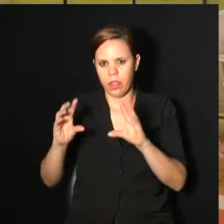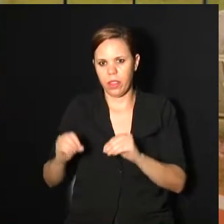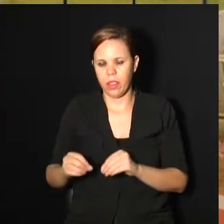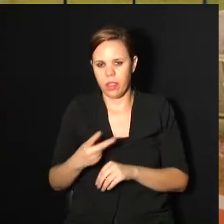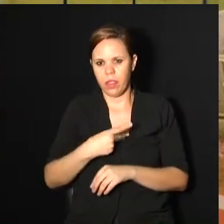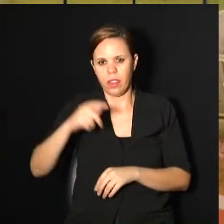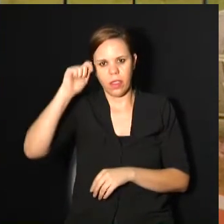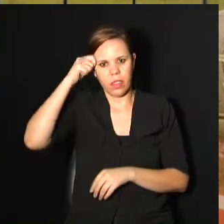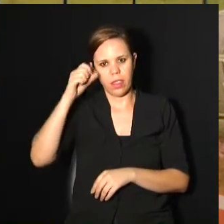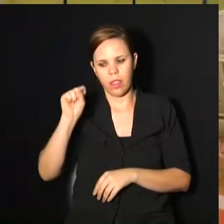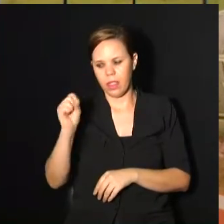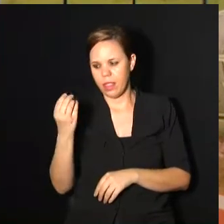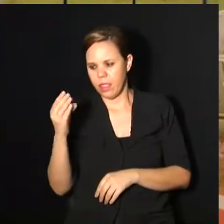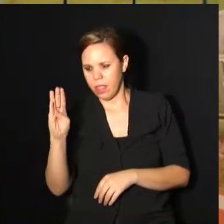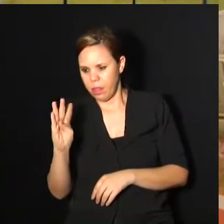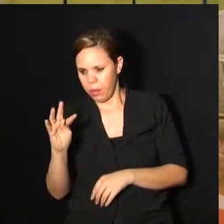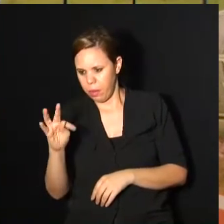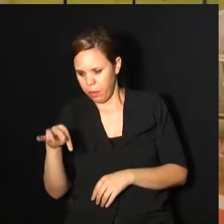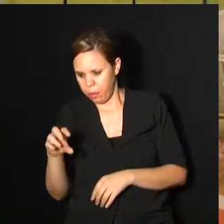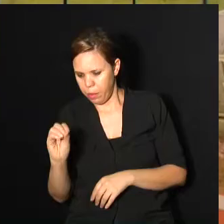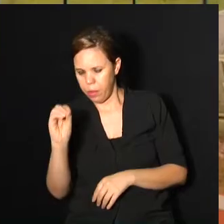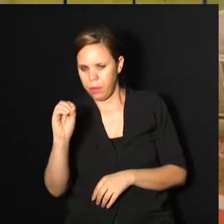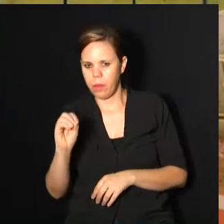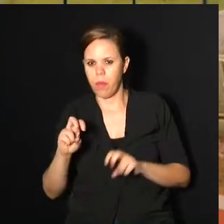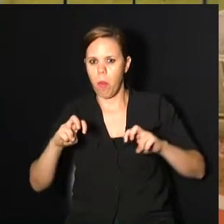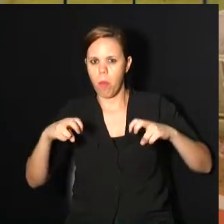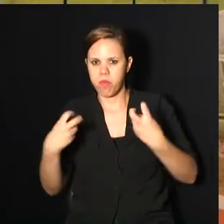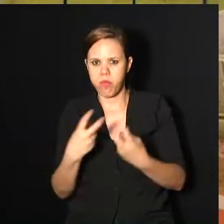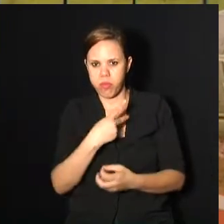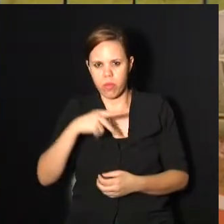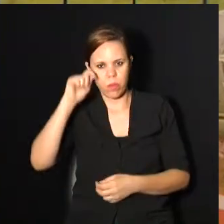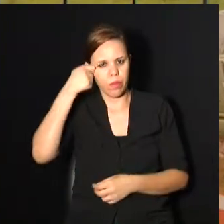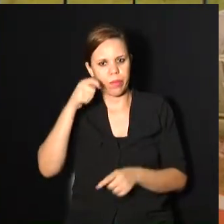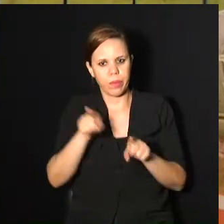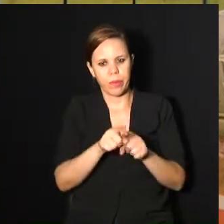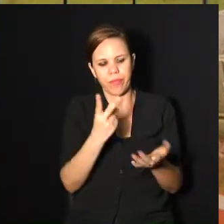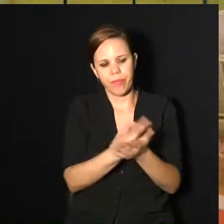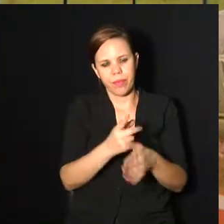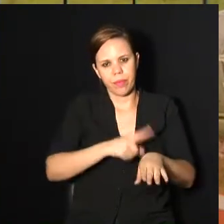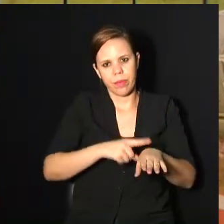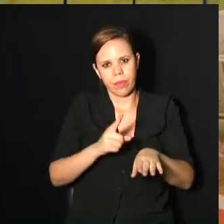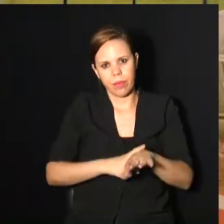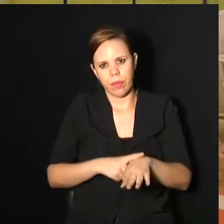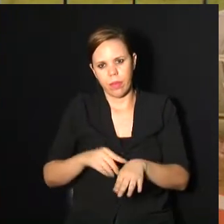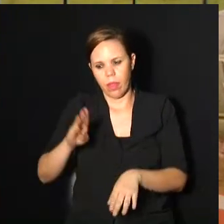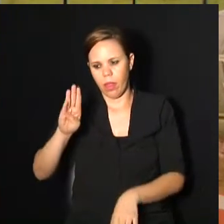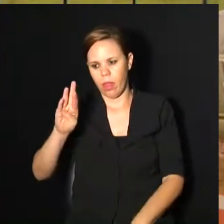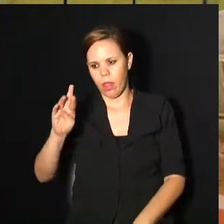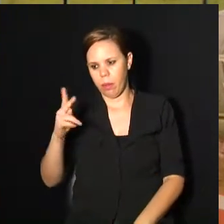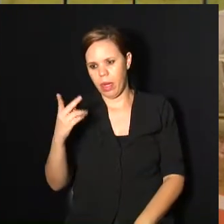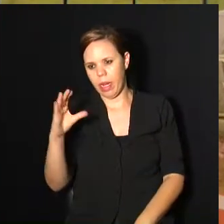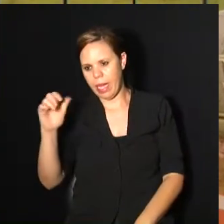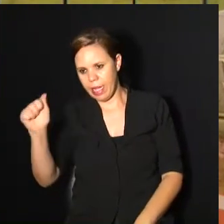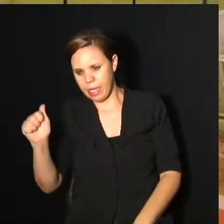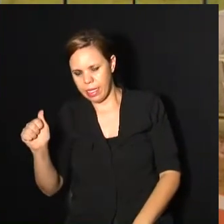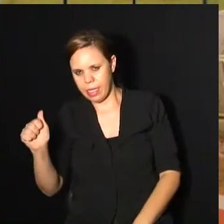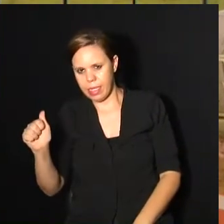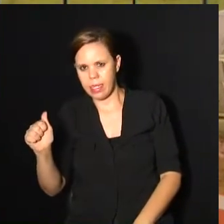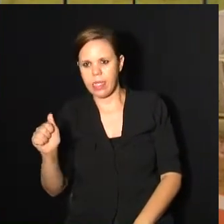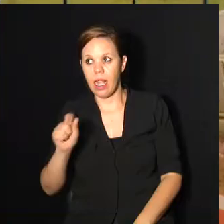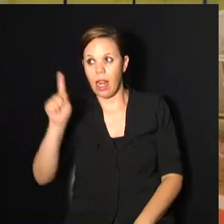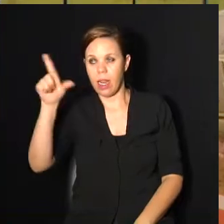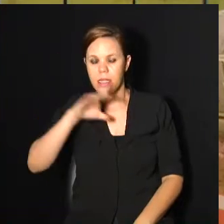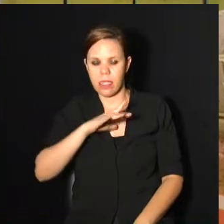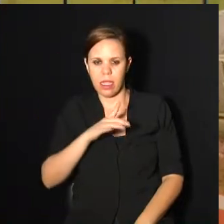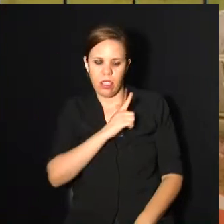Preta e São Bento, aqui em Campinas, no estádio Moisés Lucarelli. No mesmo horário, Bragantino e Guarani, em Bragança